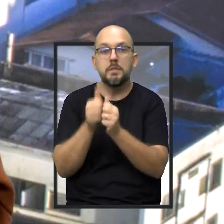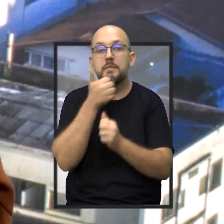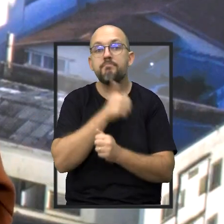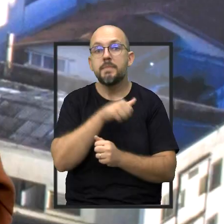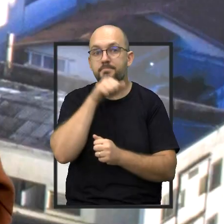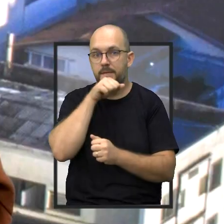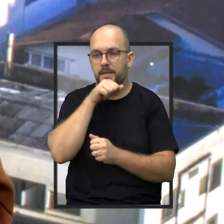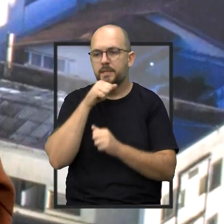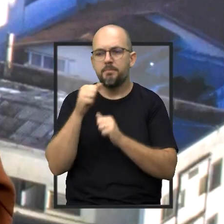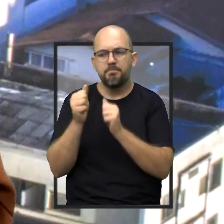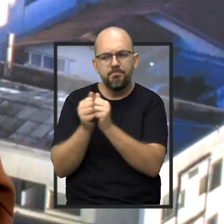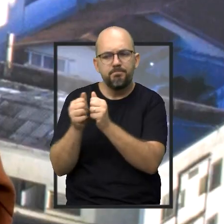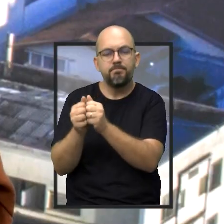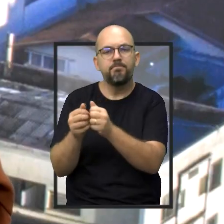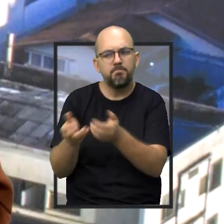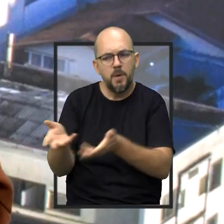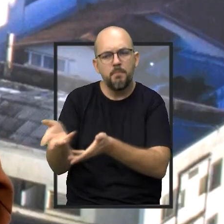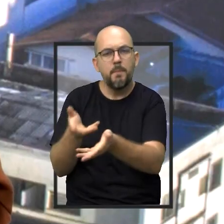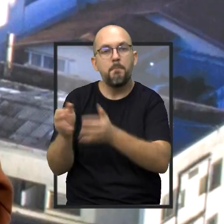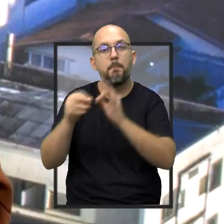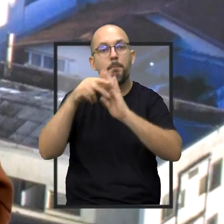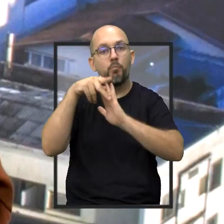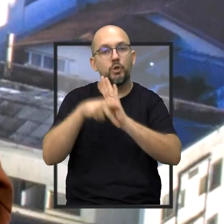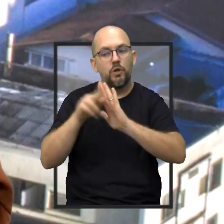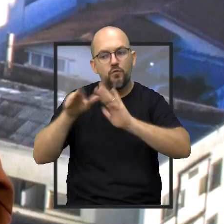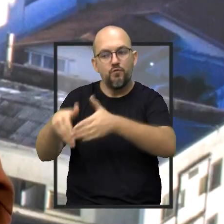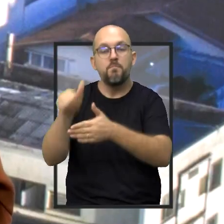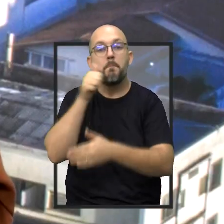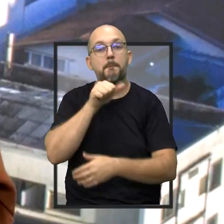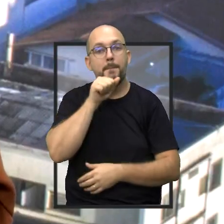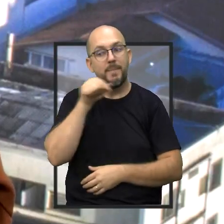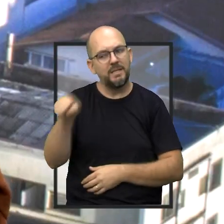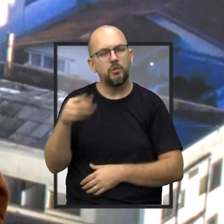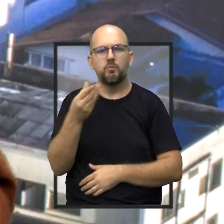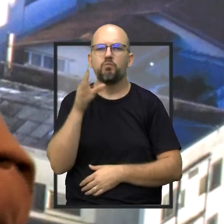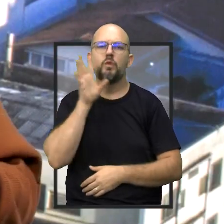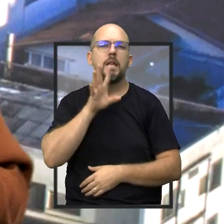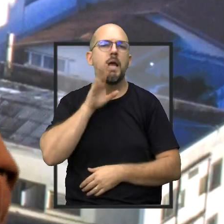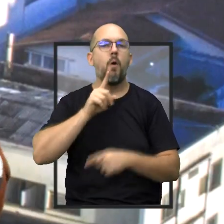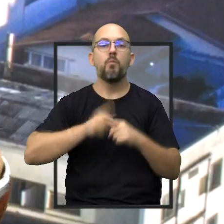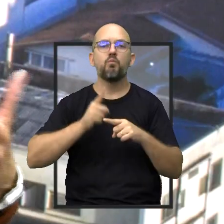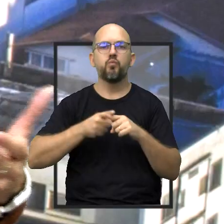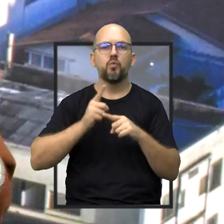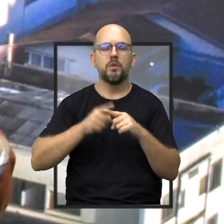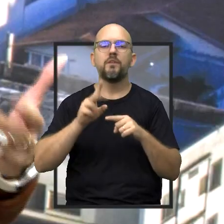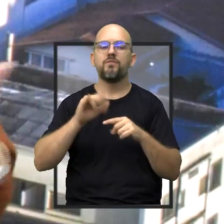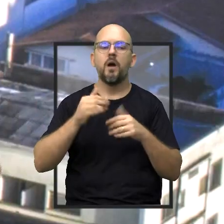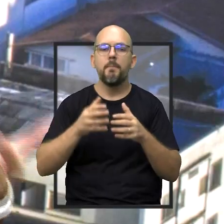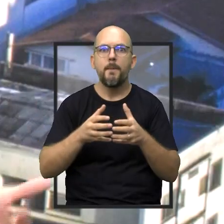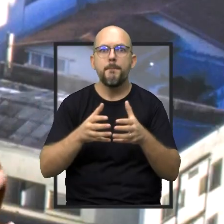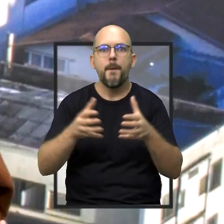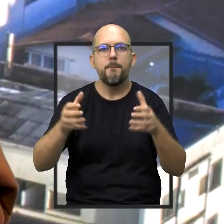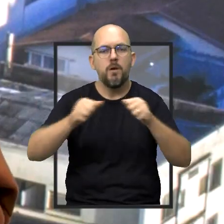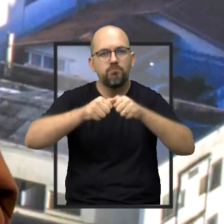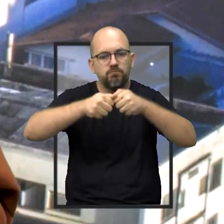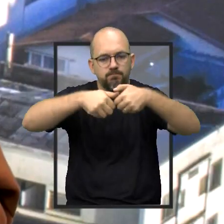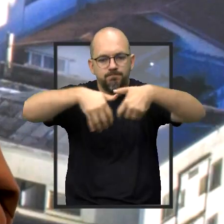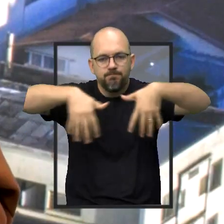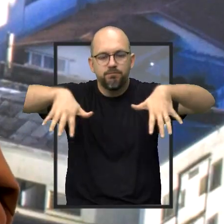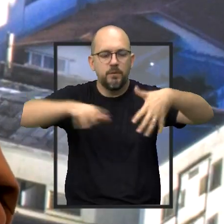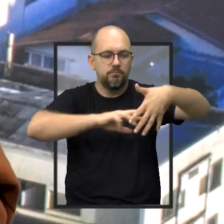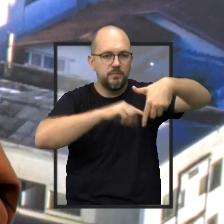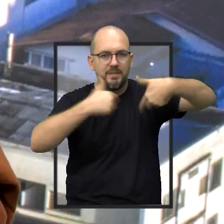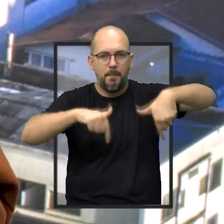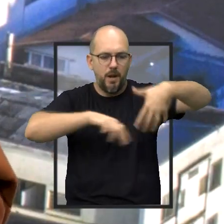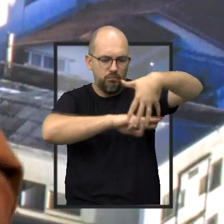mães, com projetos voltados para as mães, e isso está sendo muito legal porque a gente vai ampliando e abrindo o leque da